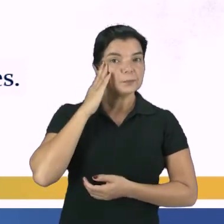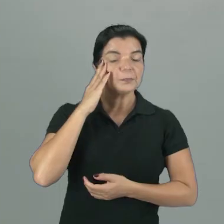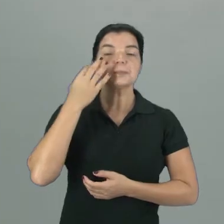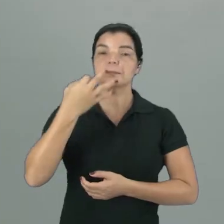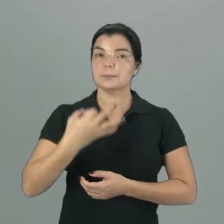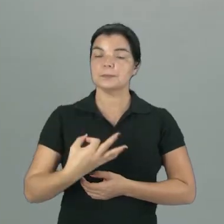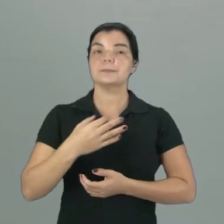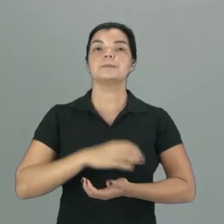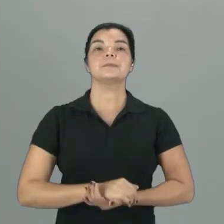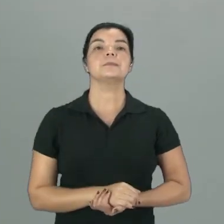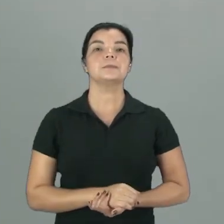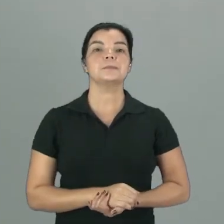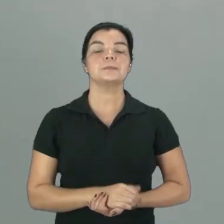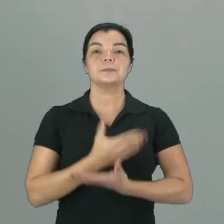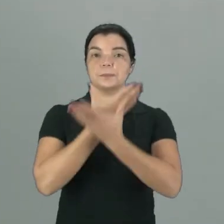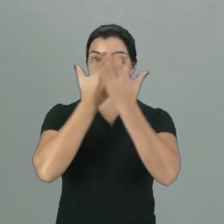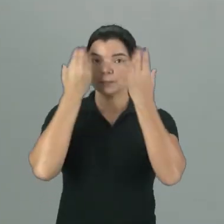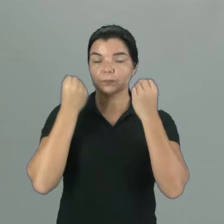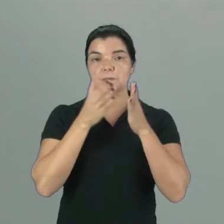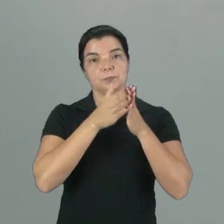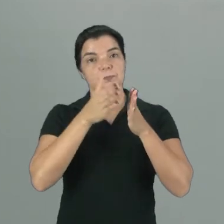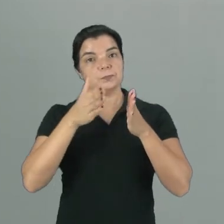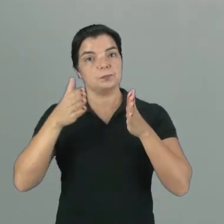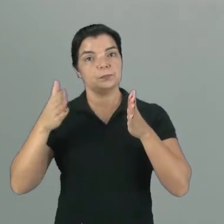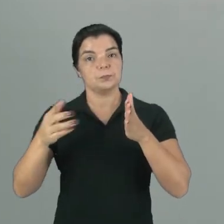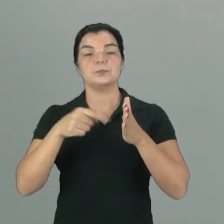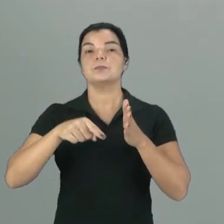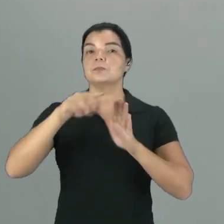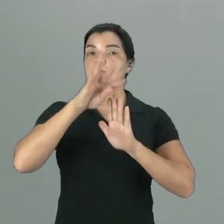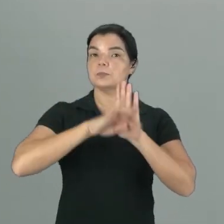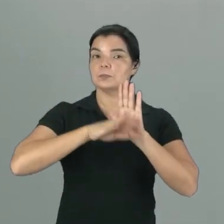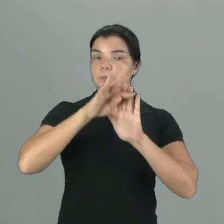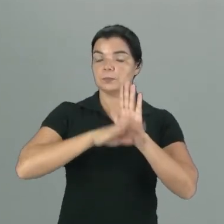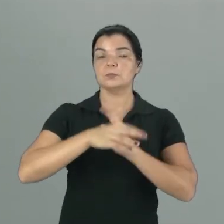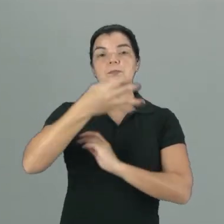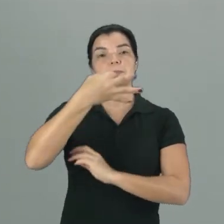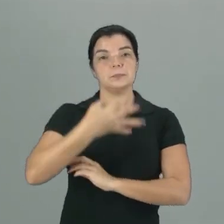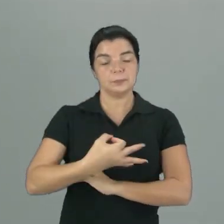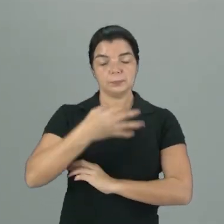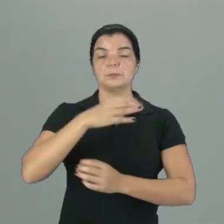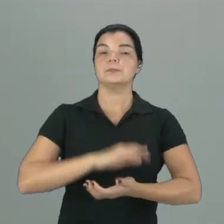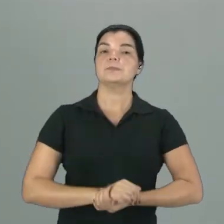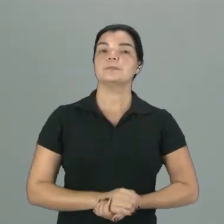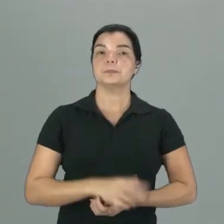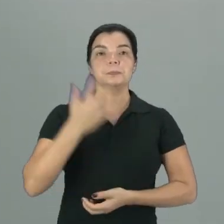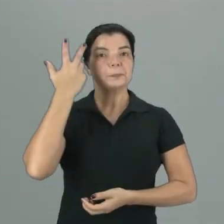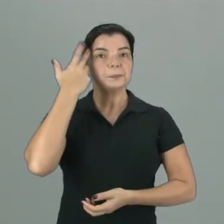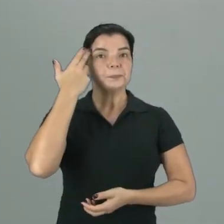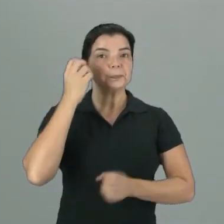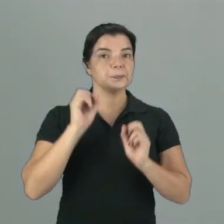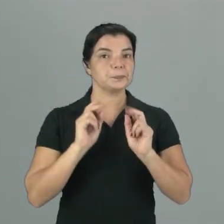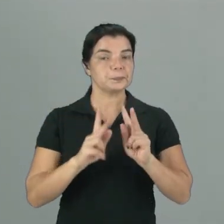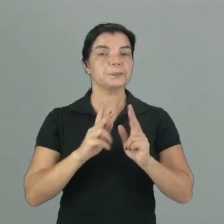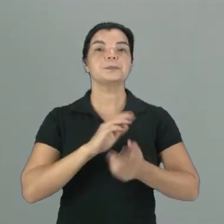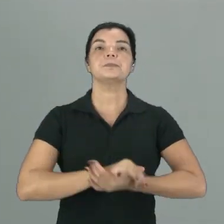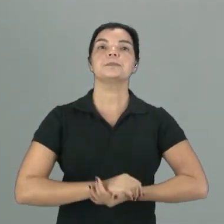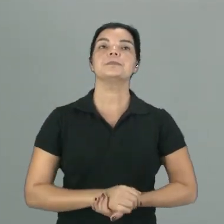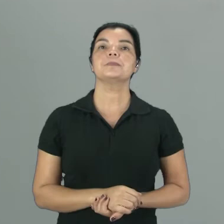direitinho aí, então, né? Não esqueçam de seguir essa ordem para que o seu texto fique mais alinhado e saia de forma mais natural. Alright?